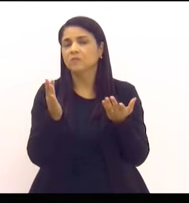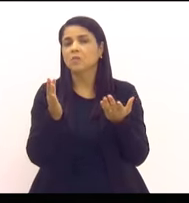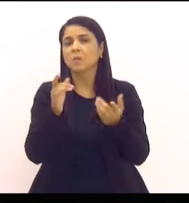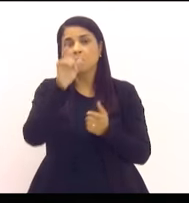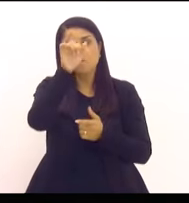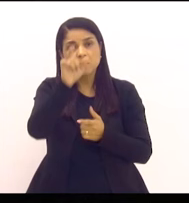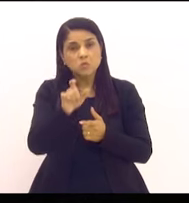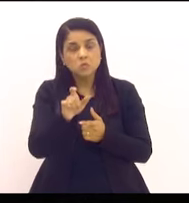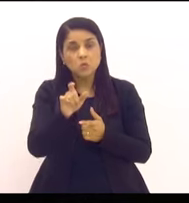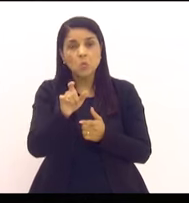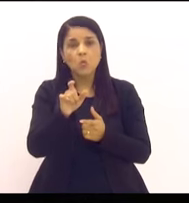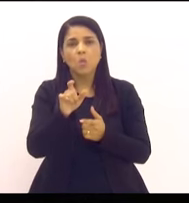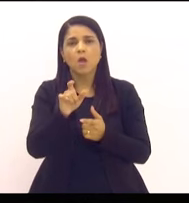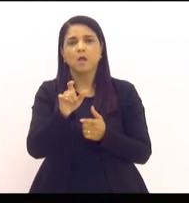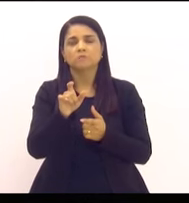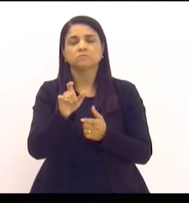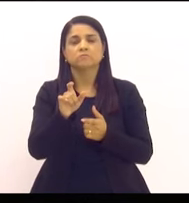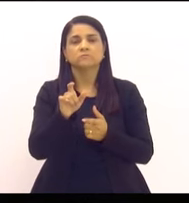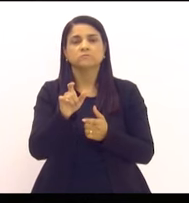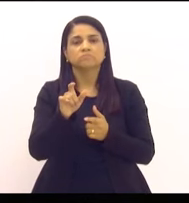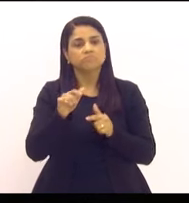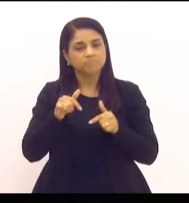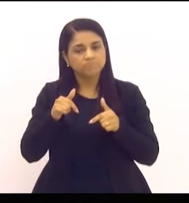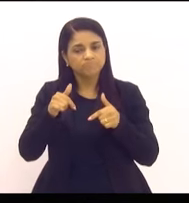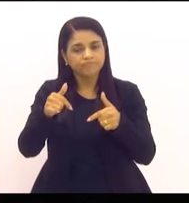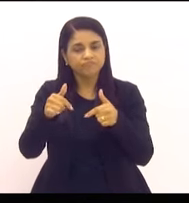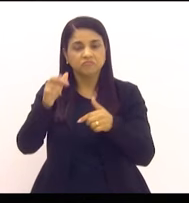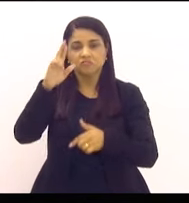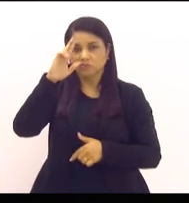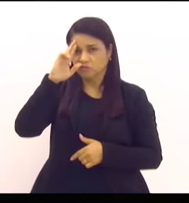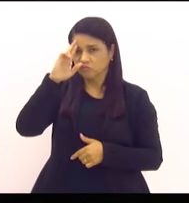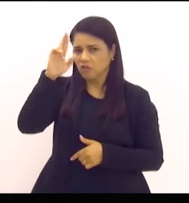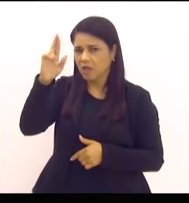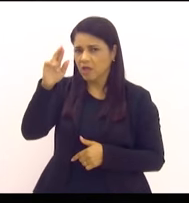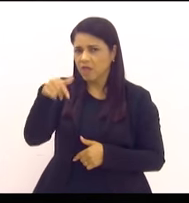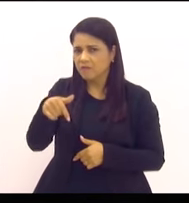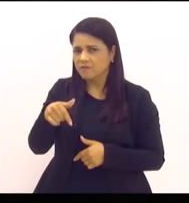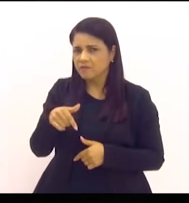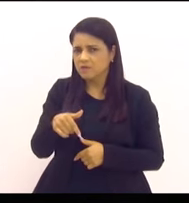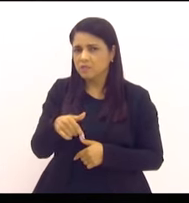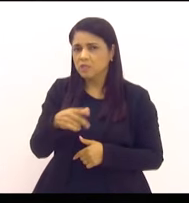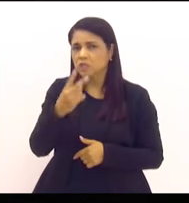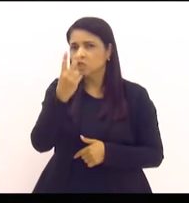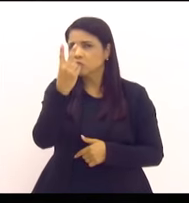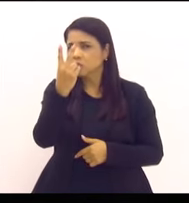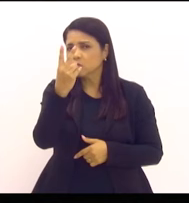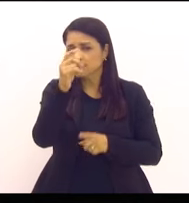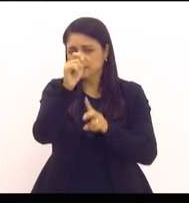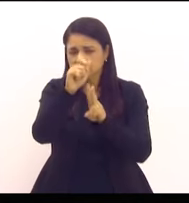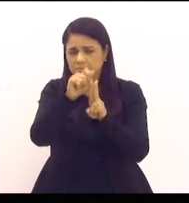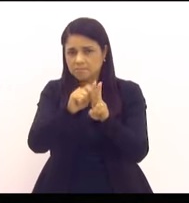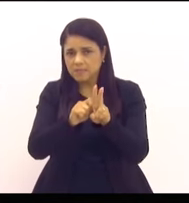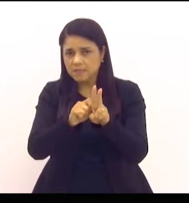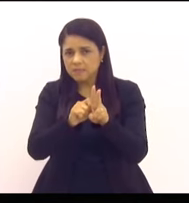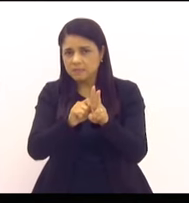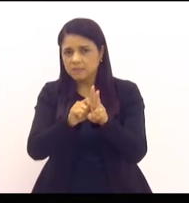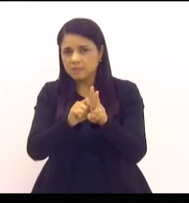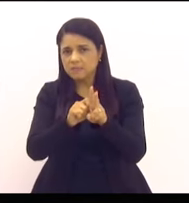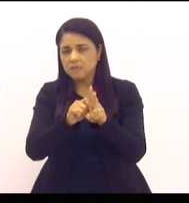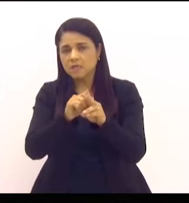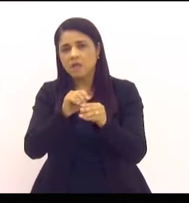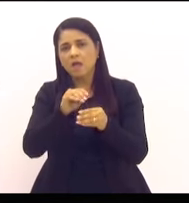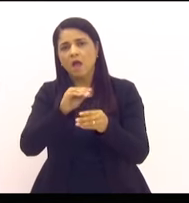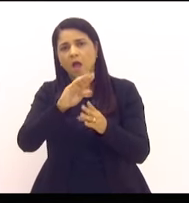que exerça transitoriamente uma chefia, possa a cada 2 meses ter um aumento de